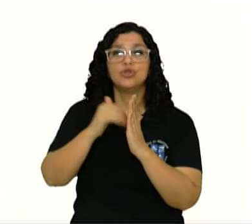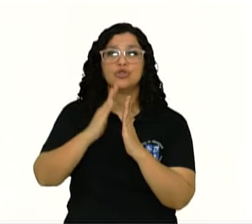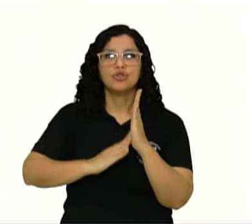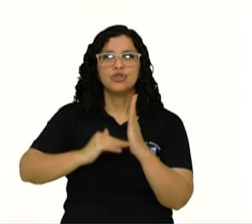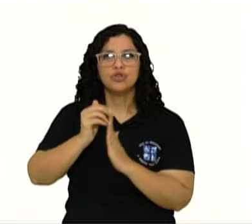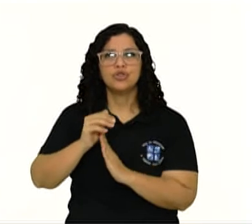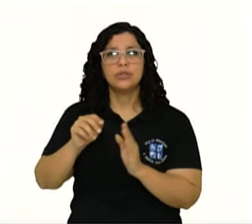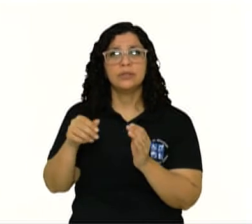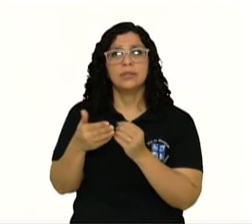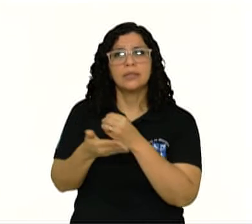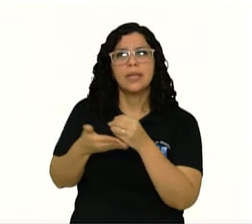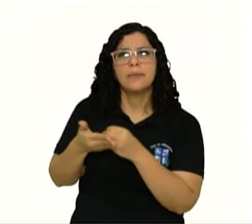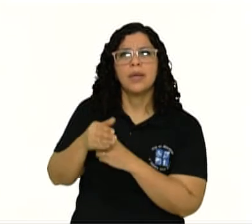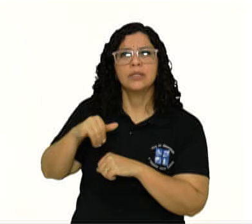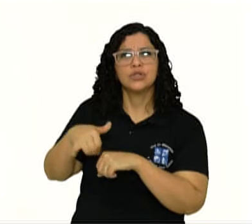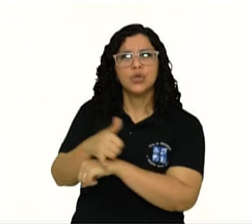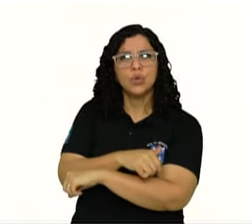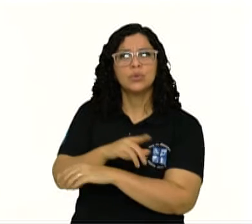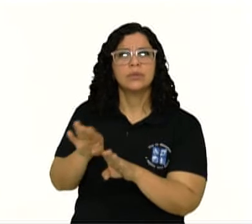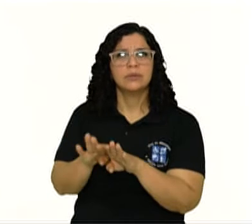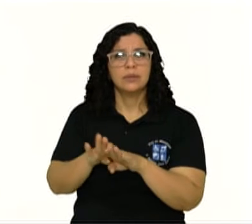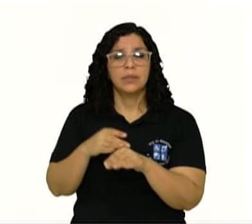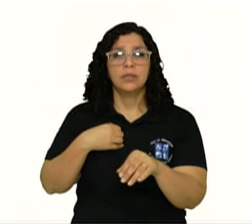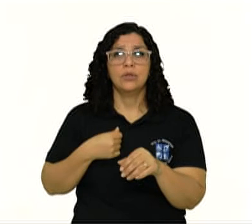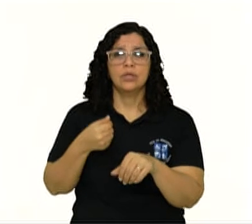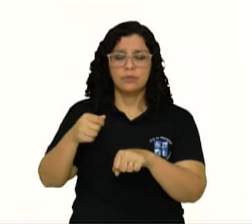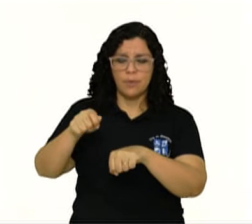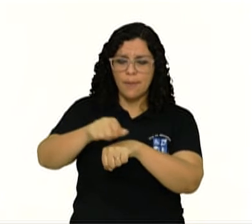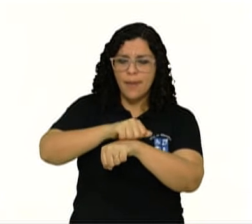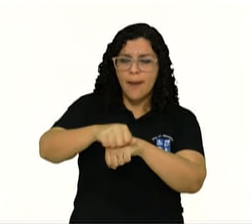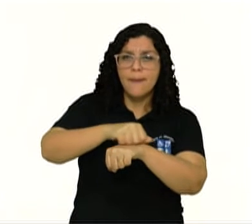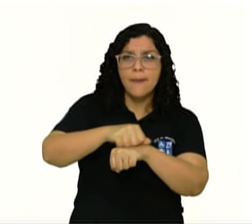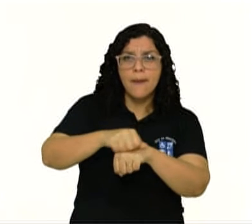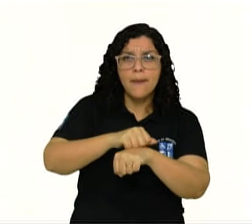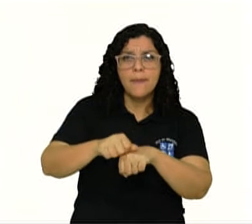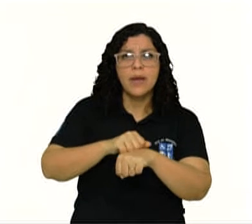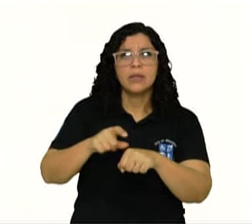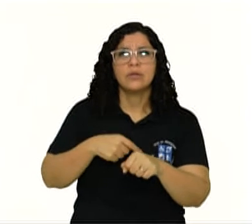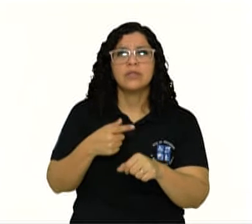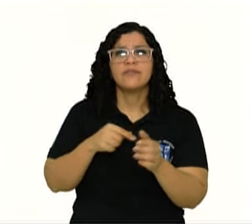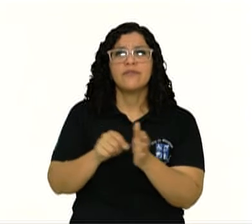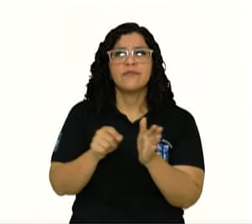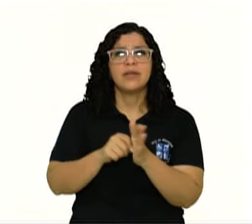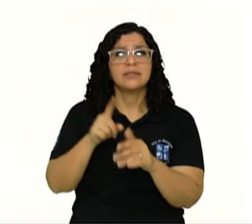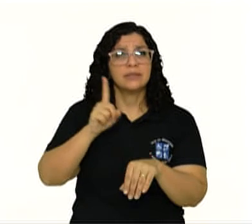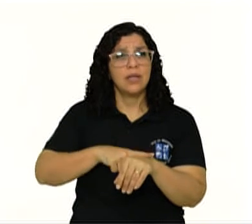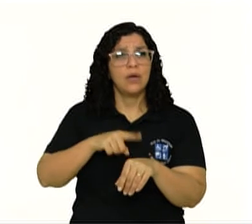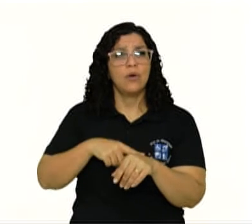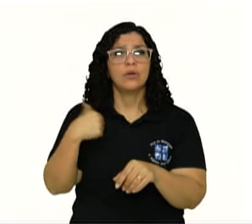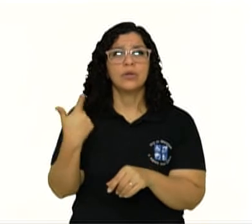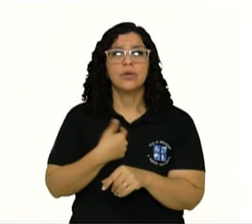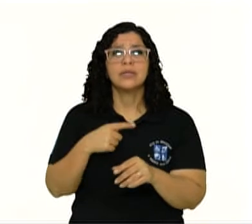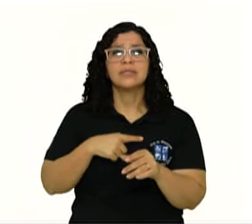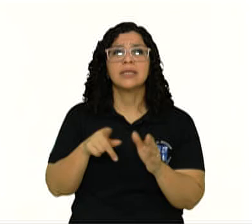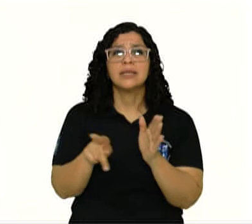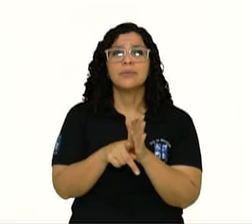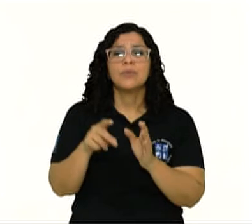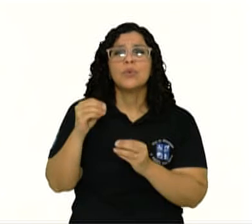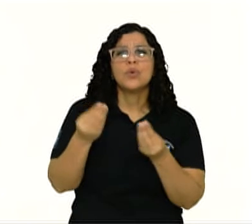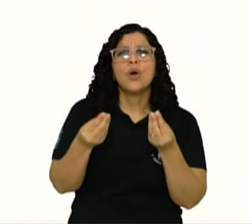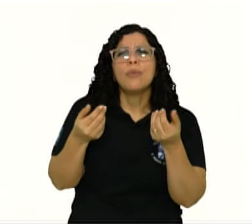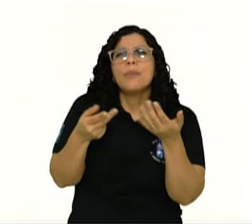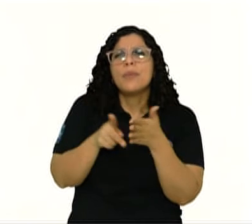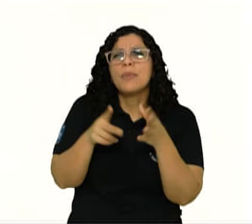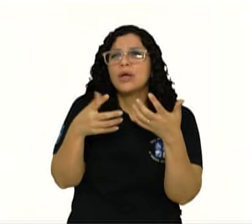gordura, né? E a pressão faz o processo de repulsão agir. Então aqui nós temos a litografia, ela tem